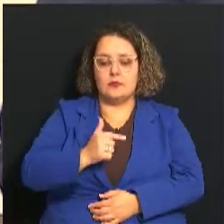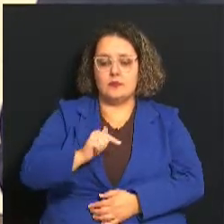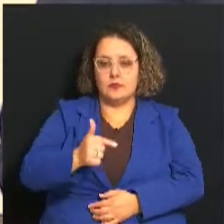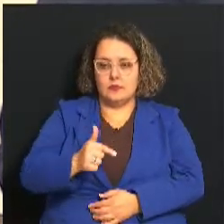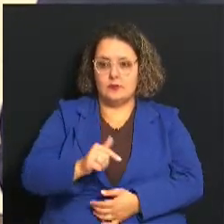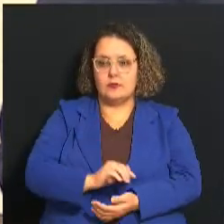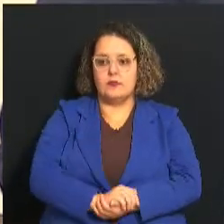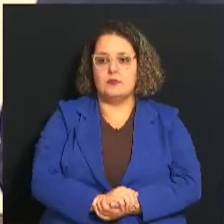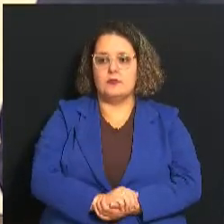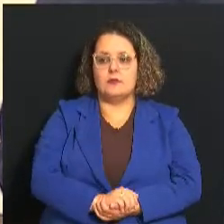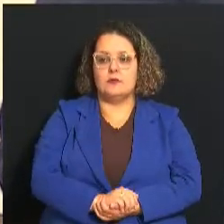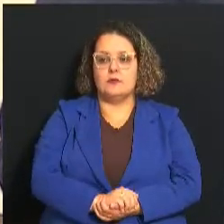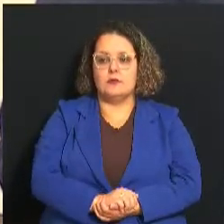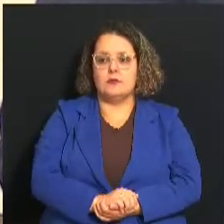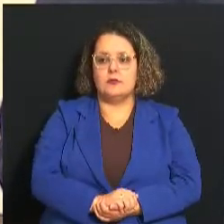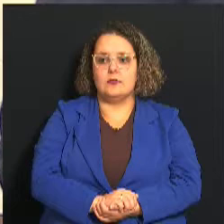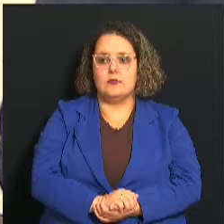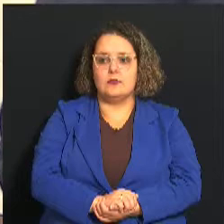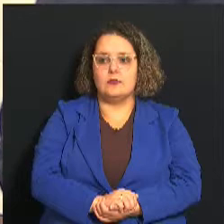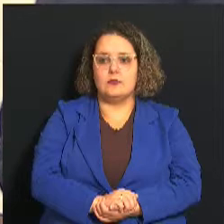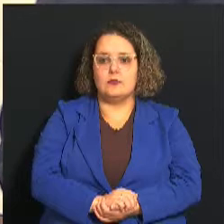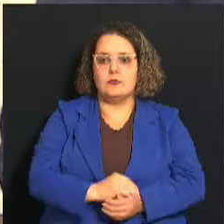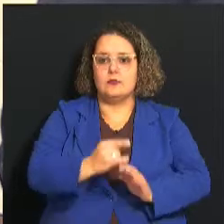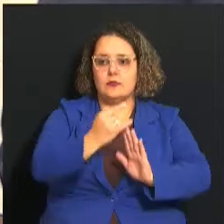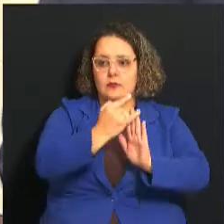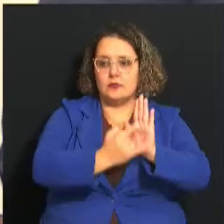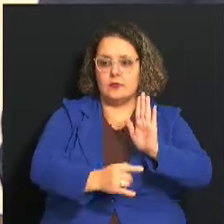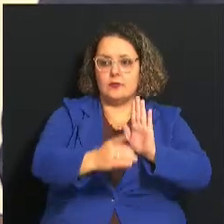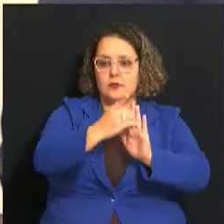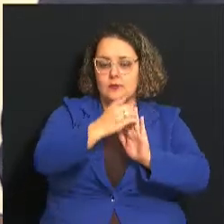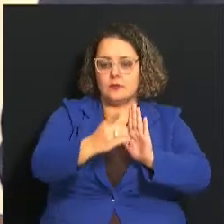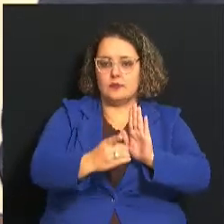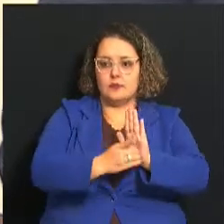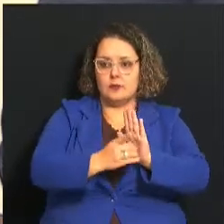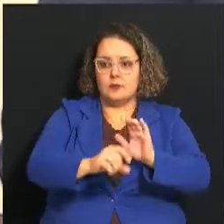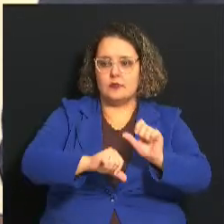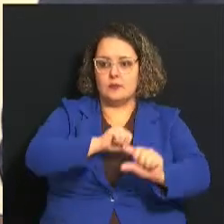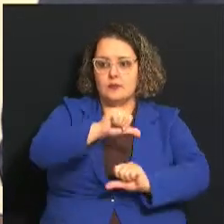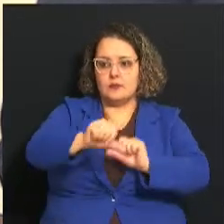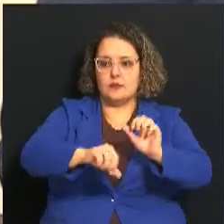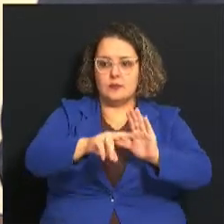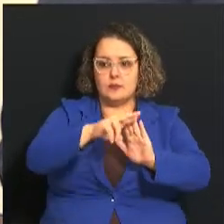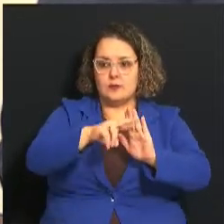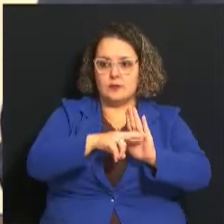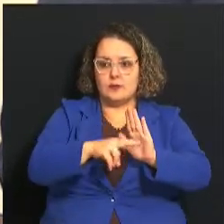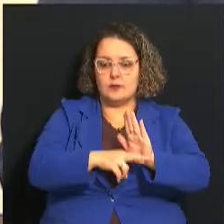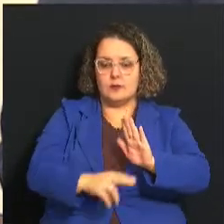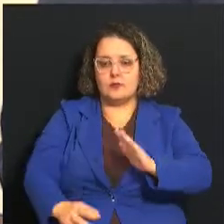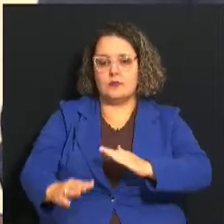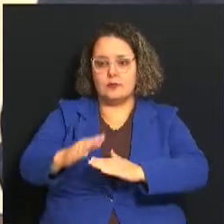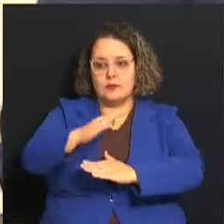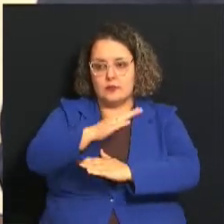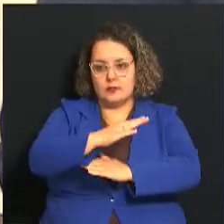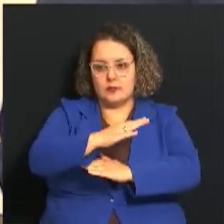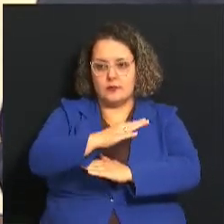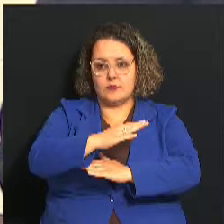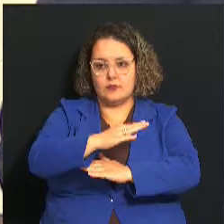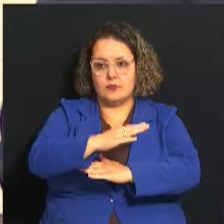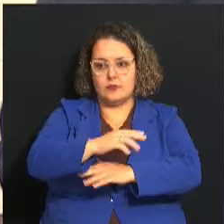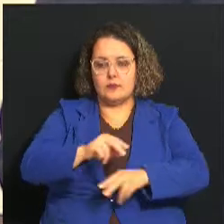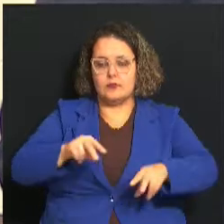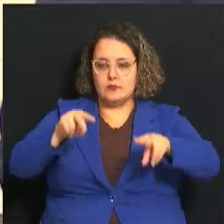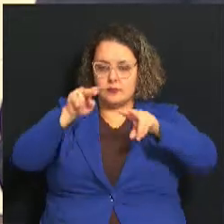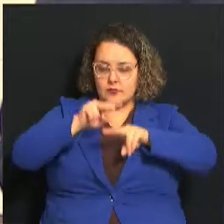termos de um decreto que alterou o regimento interno da Câmara e que previu